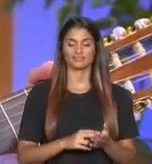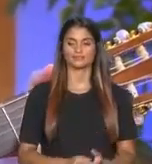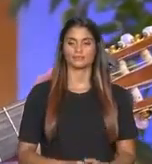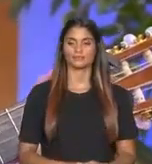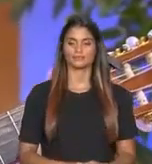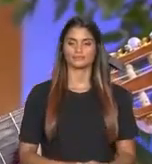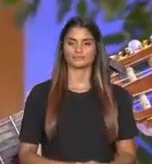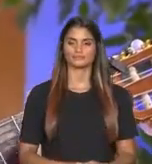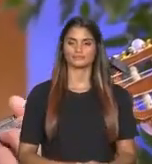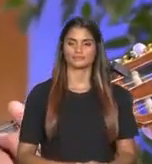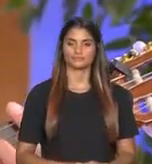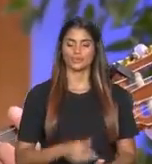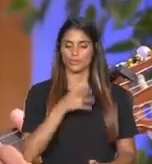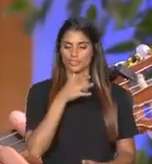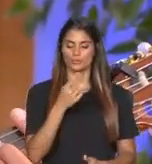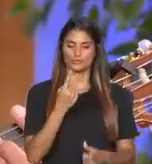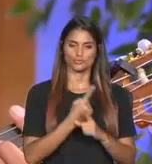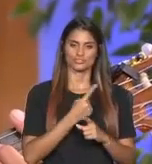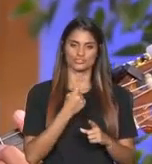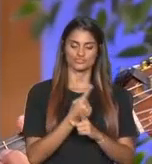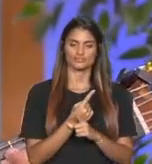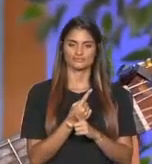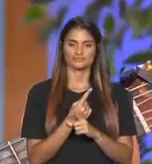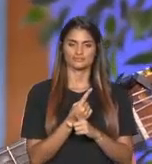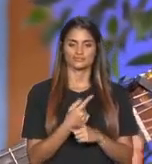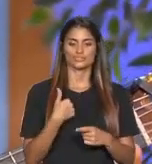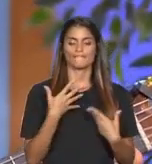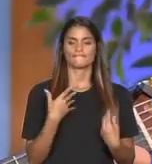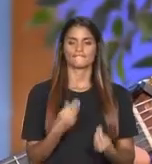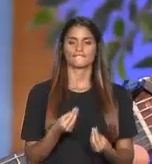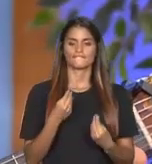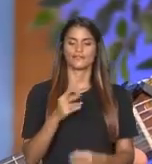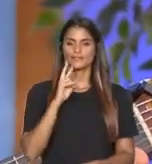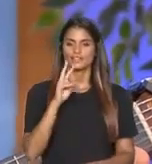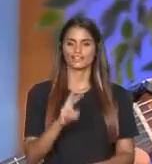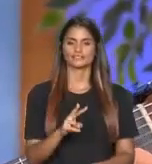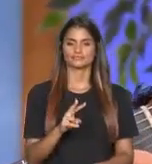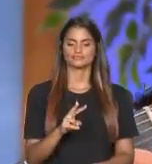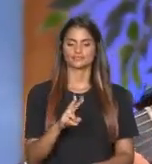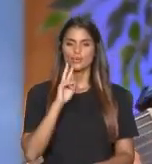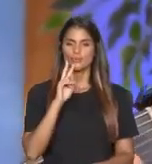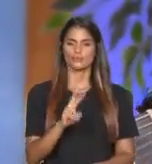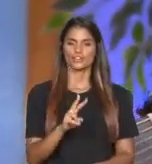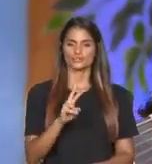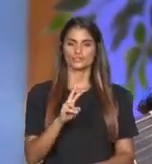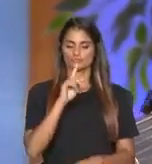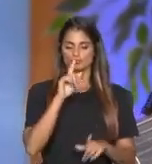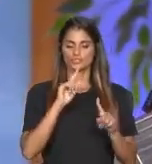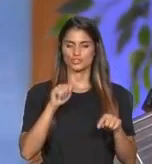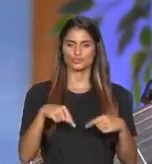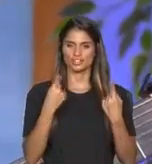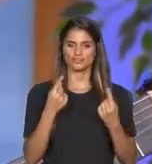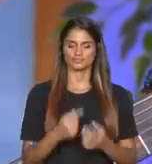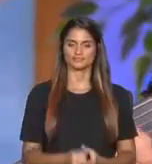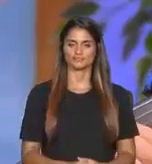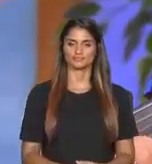Digo aquilo que nos convir. E gosto muito de ver quando vejo a gente a sorrir.